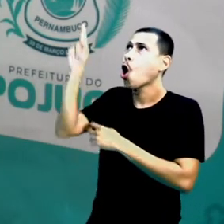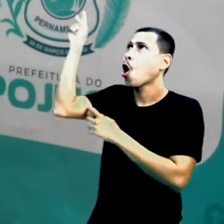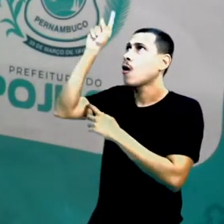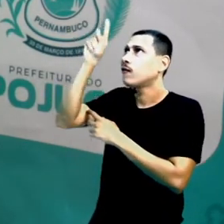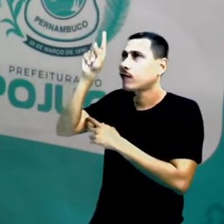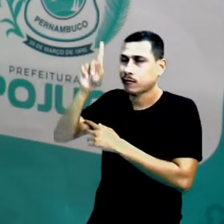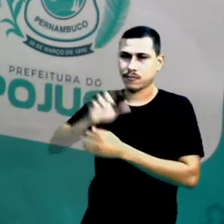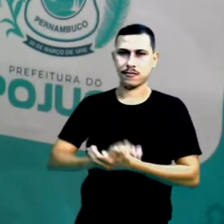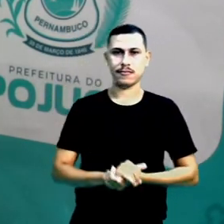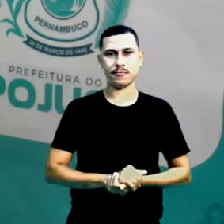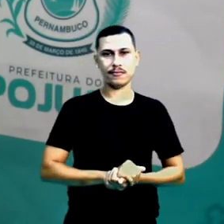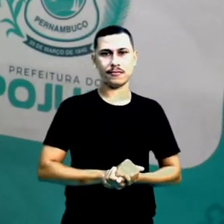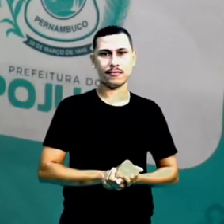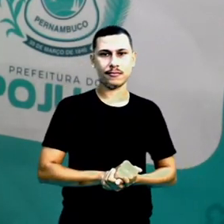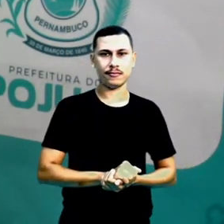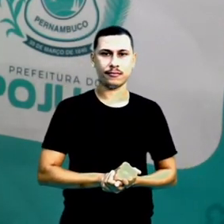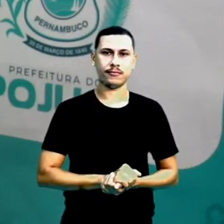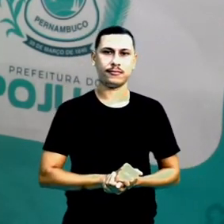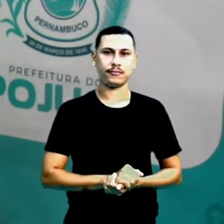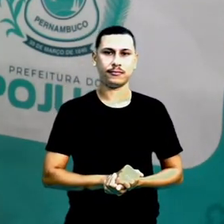elétricas.